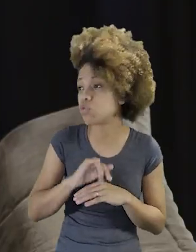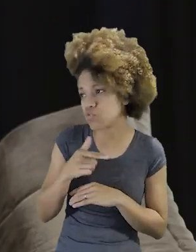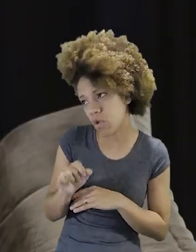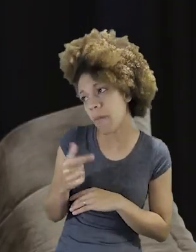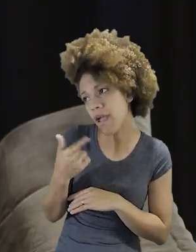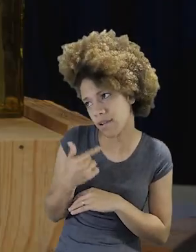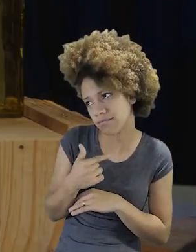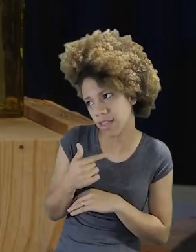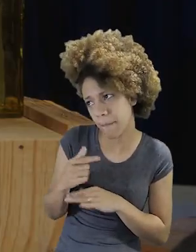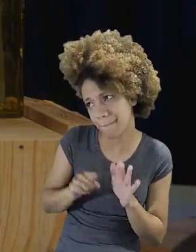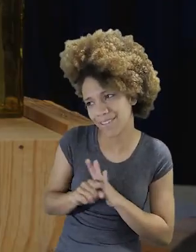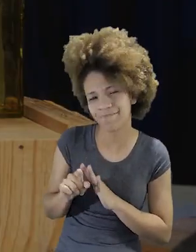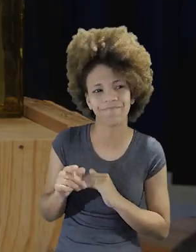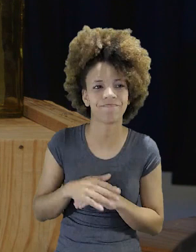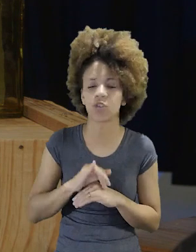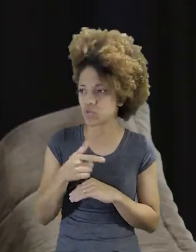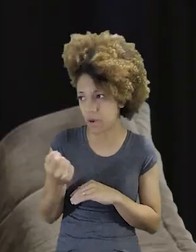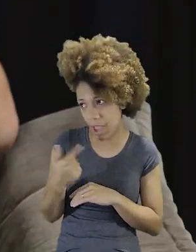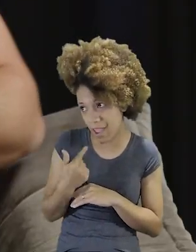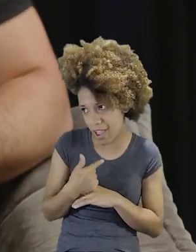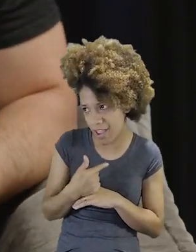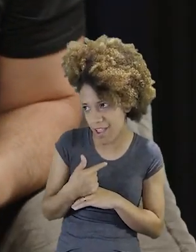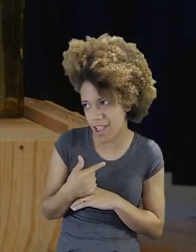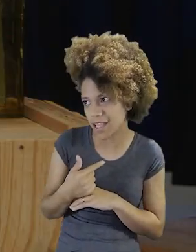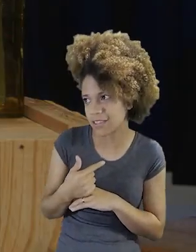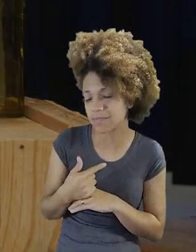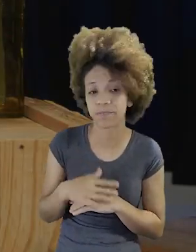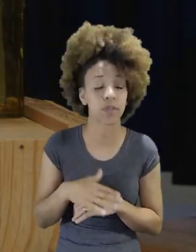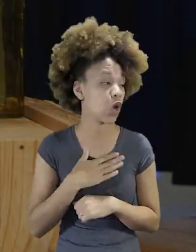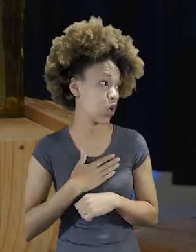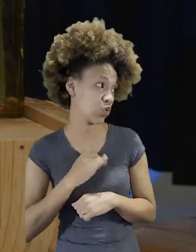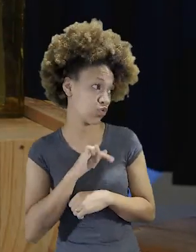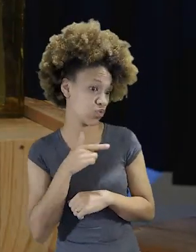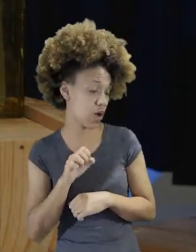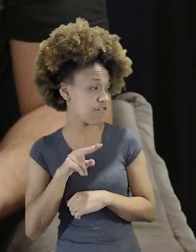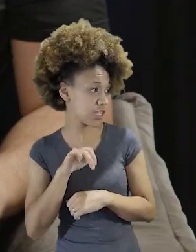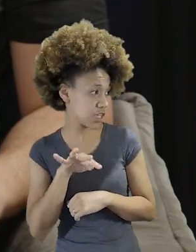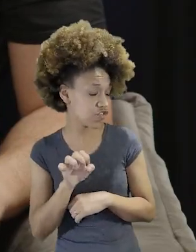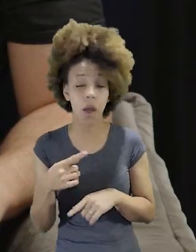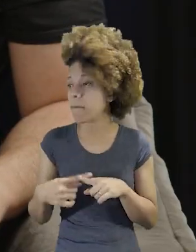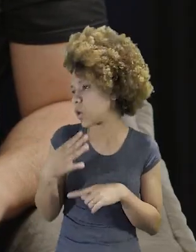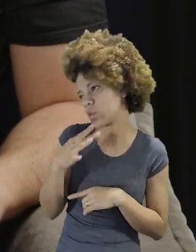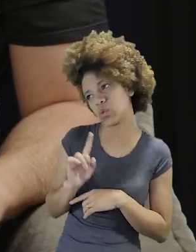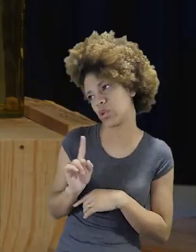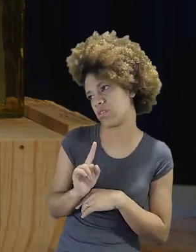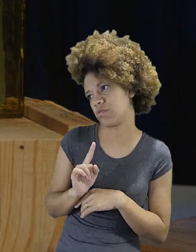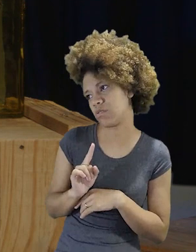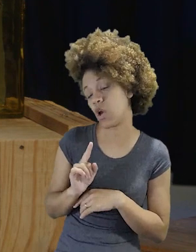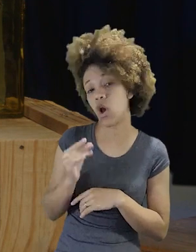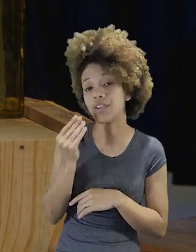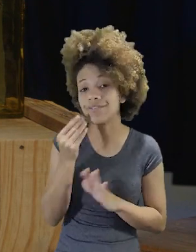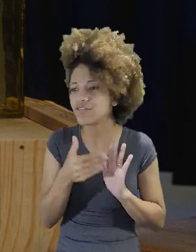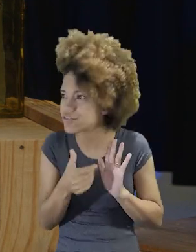mas o João é engraçado Essa é a grande Pergunta o João ele é engraçado ele fala coisas engraçadas eu gosto do João Vicente porque eu não